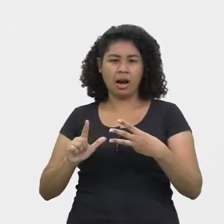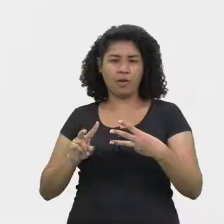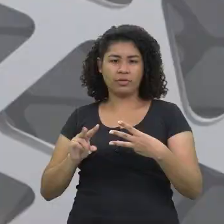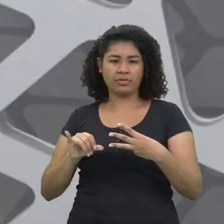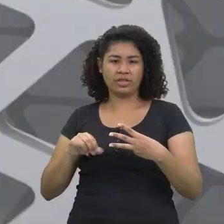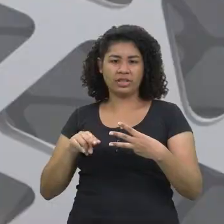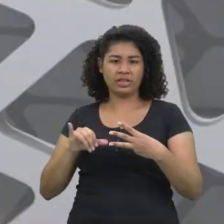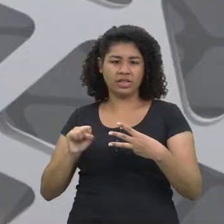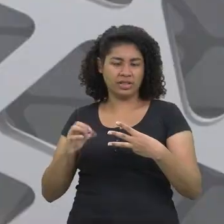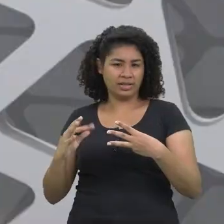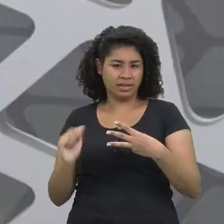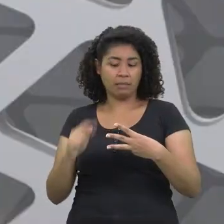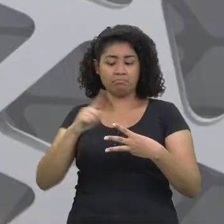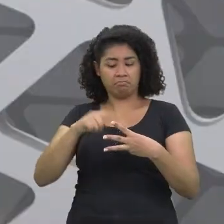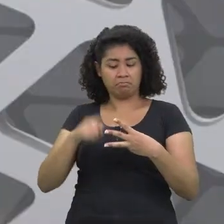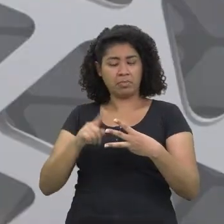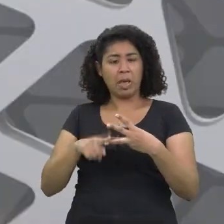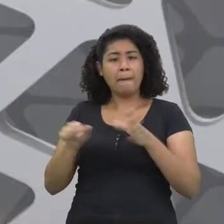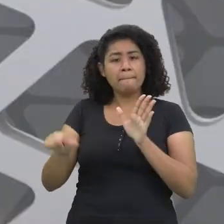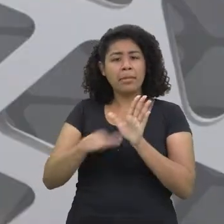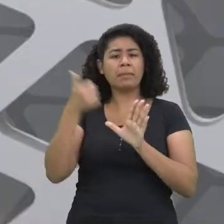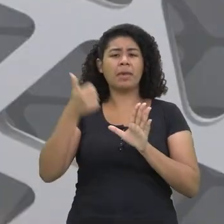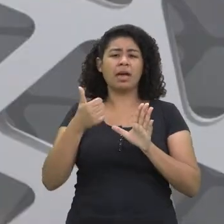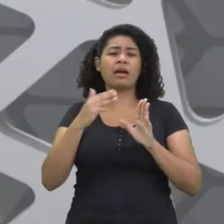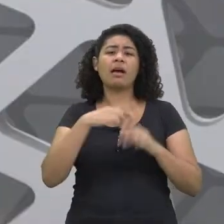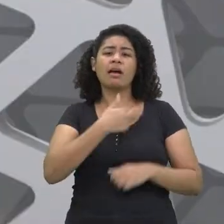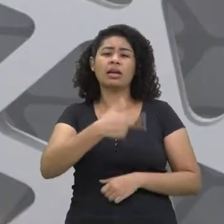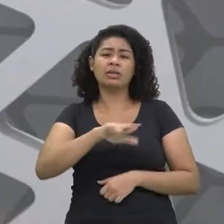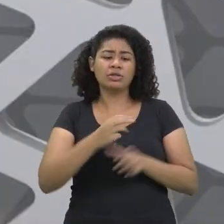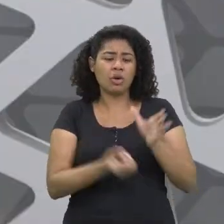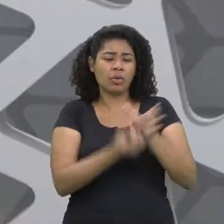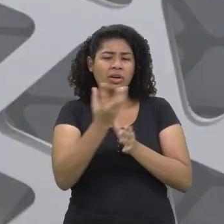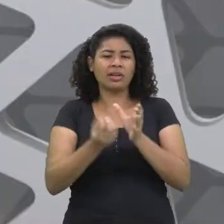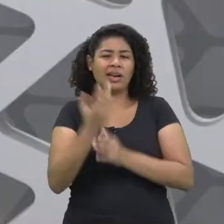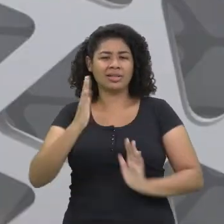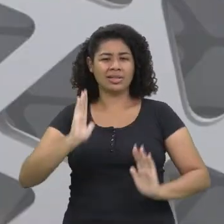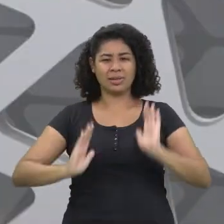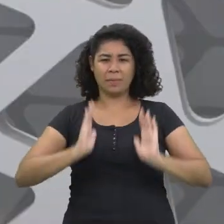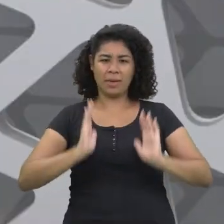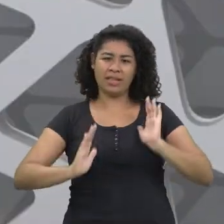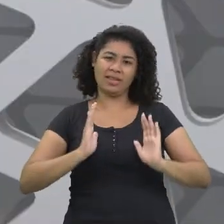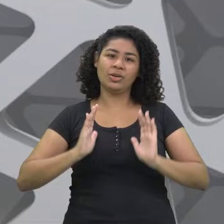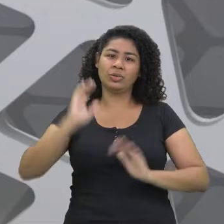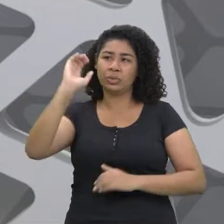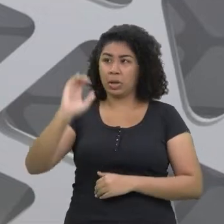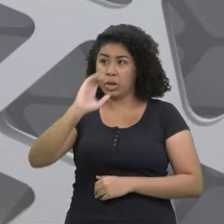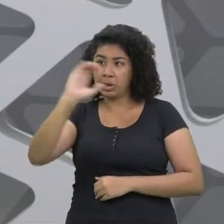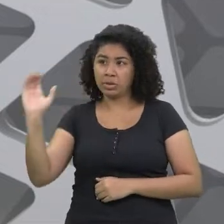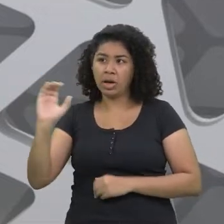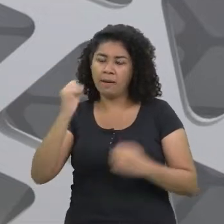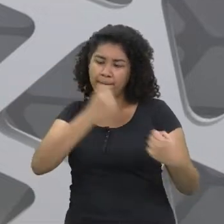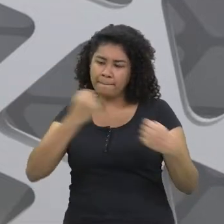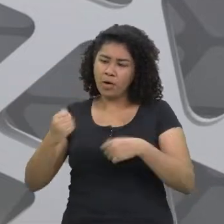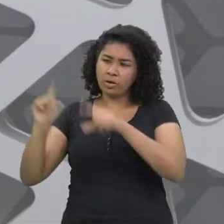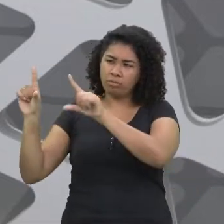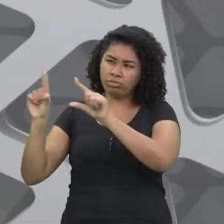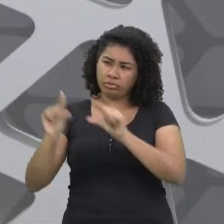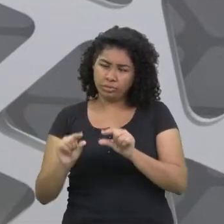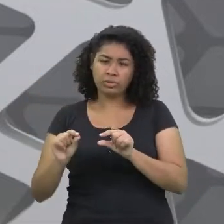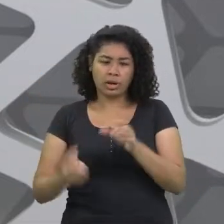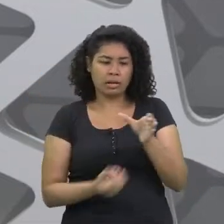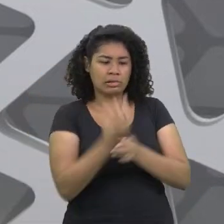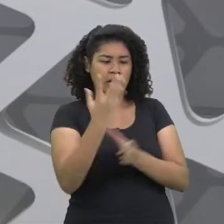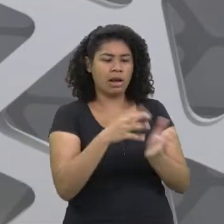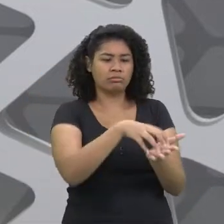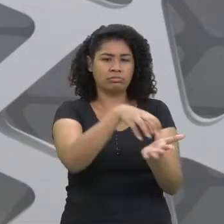igrejas protestantes que surgem, né, nesse momento de quebra do poder da Igreja. No entanto, nós